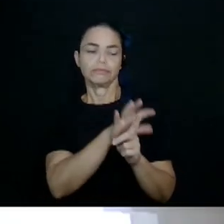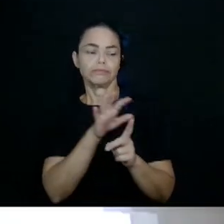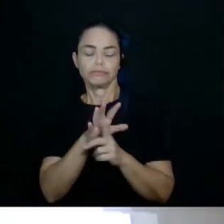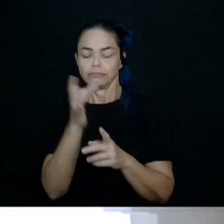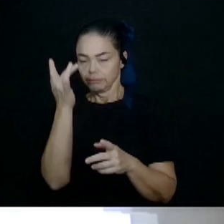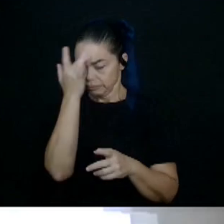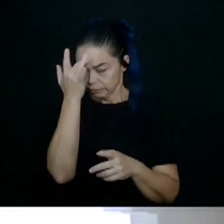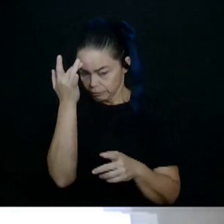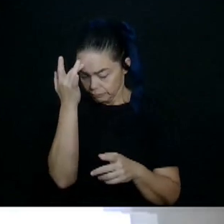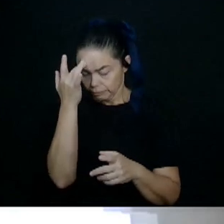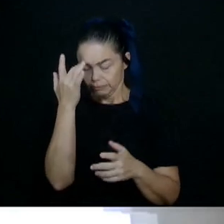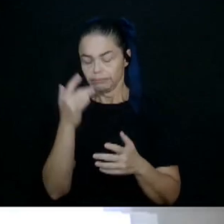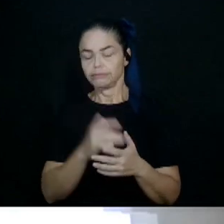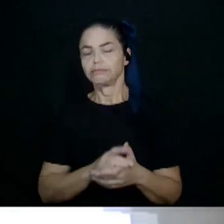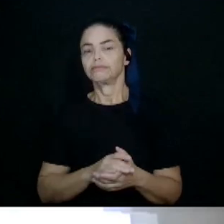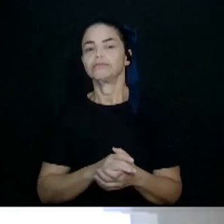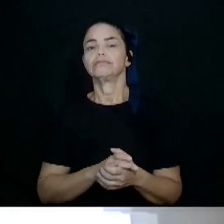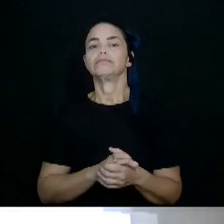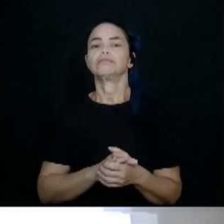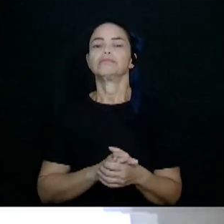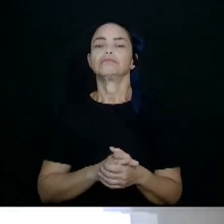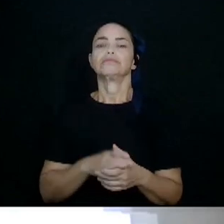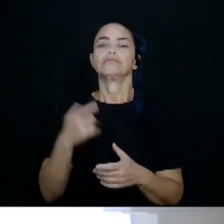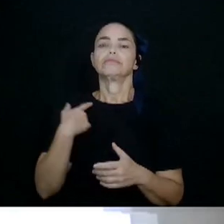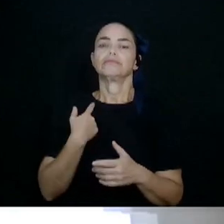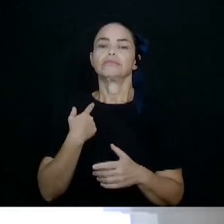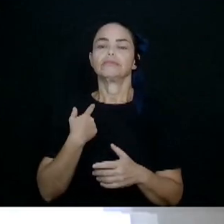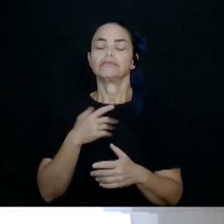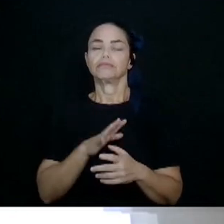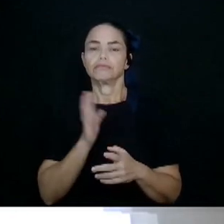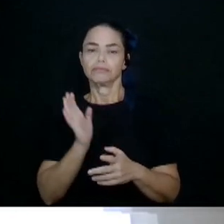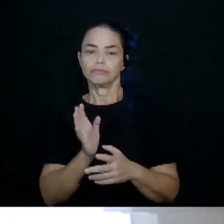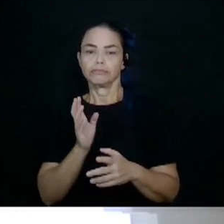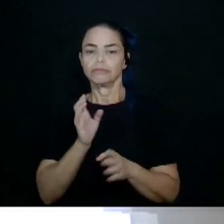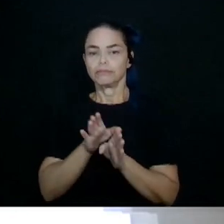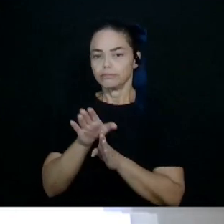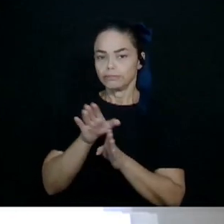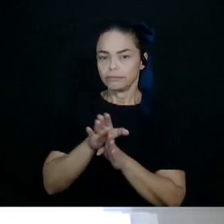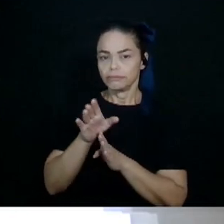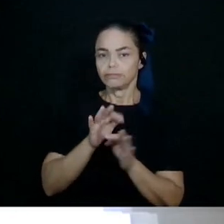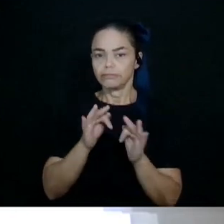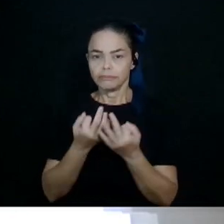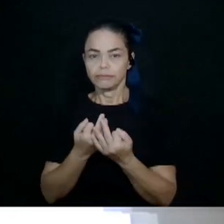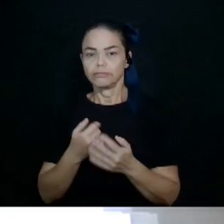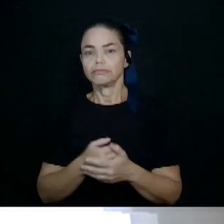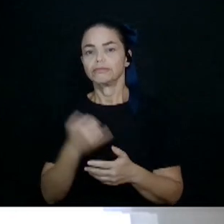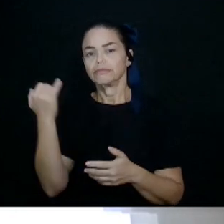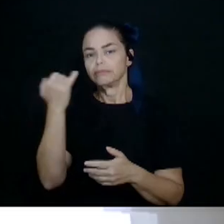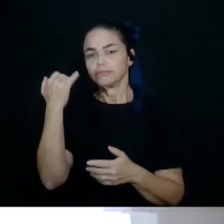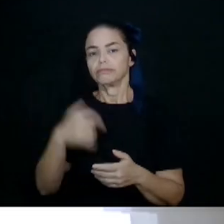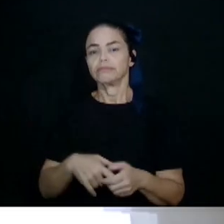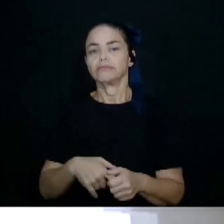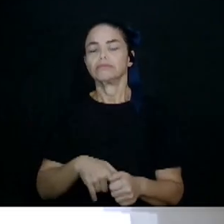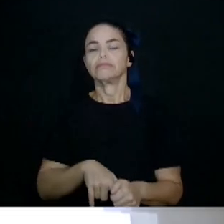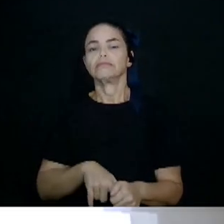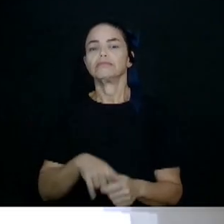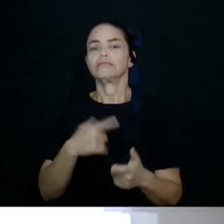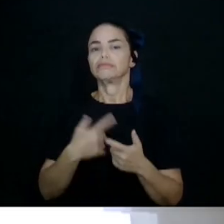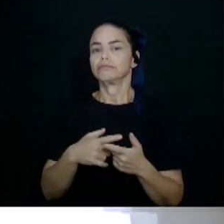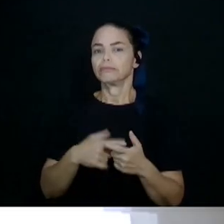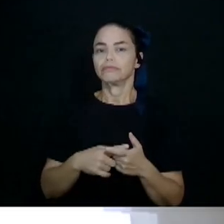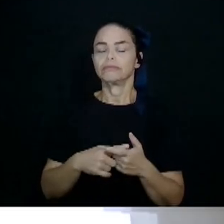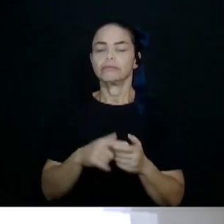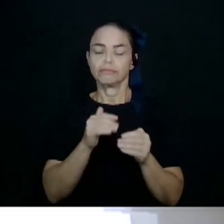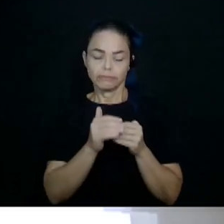emocional e física, né? Mas do ponto de vista de orientação familiar, isso é super importante, né? Porque é um processo lento